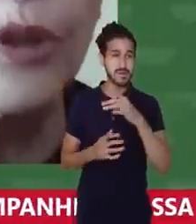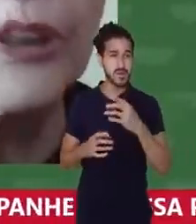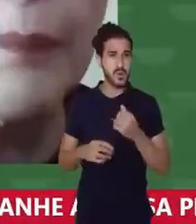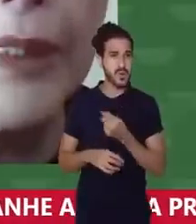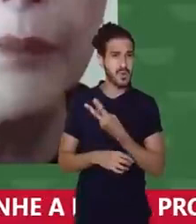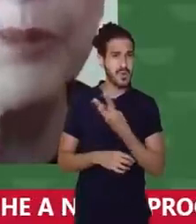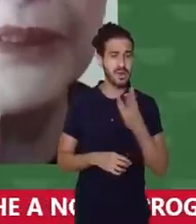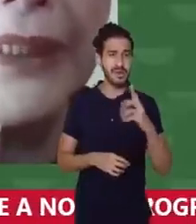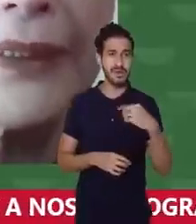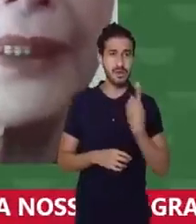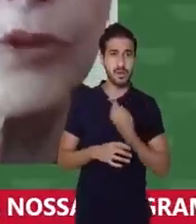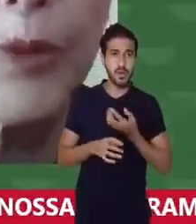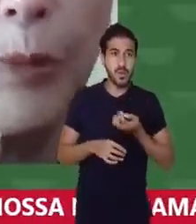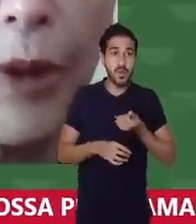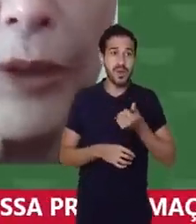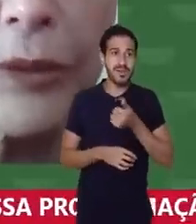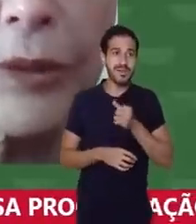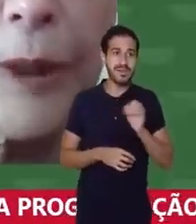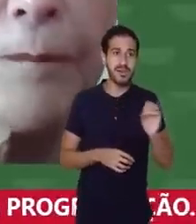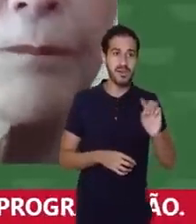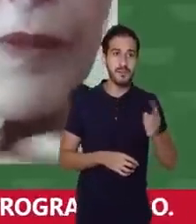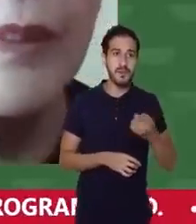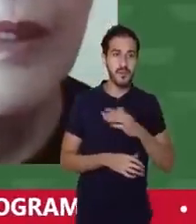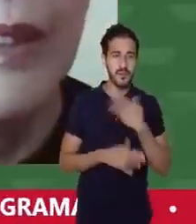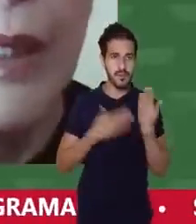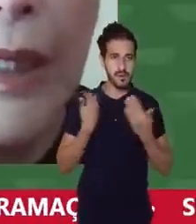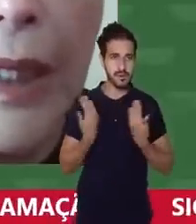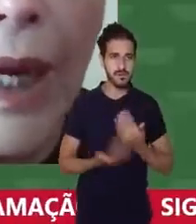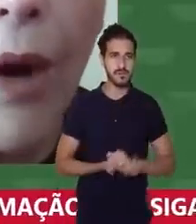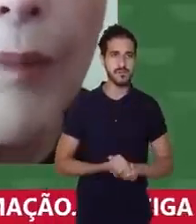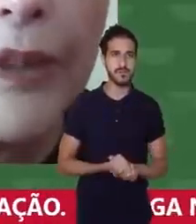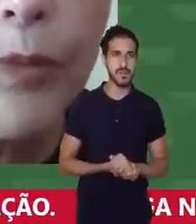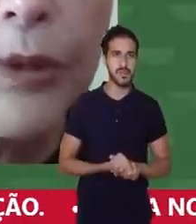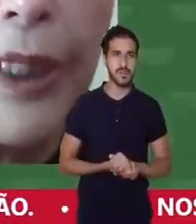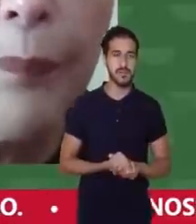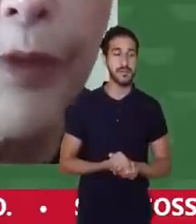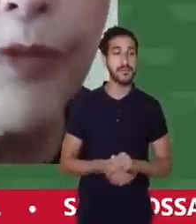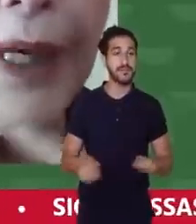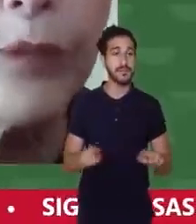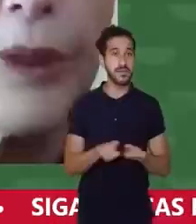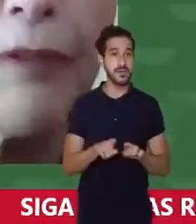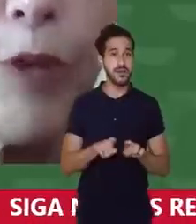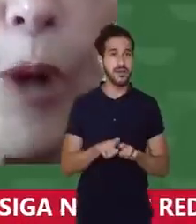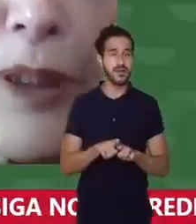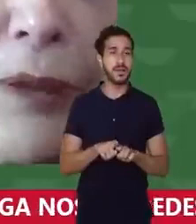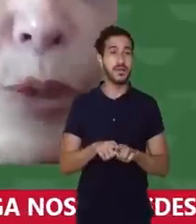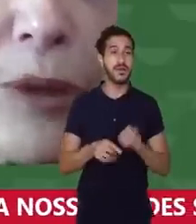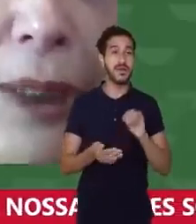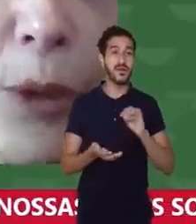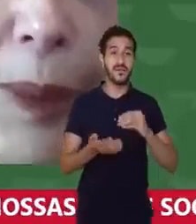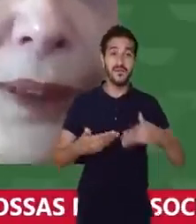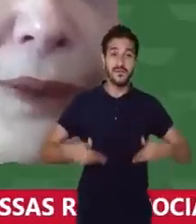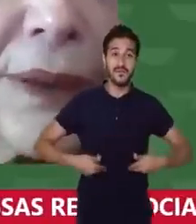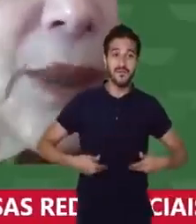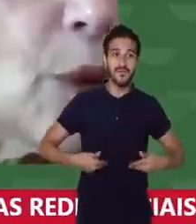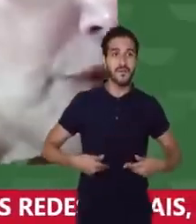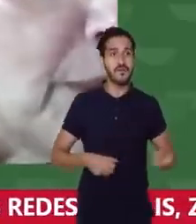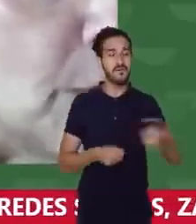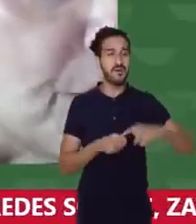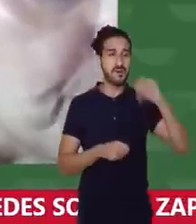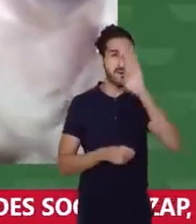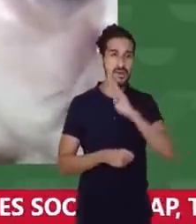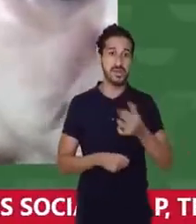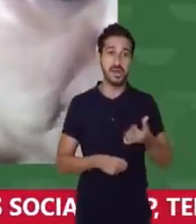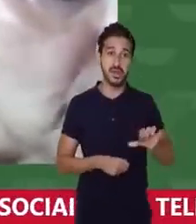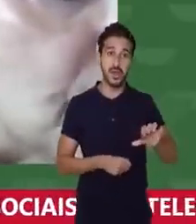esse número, nós caminhamos para 600 mil mortos. E, ao mesmo tempo, o fato da fome ter voltado ao país.